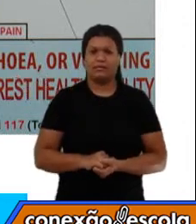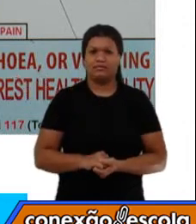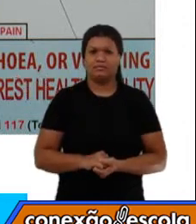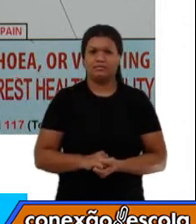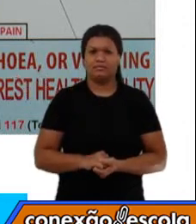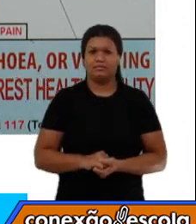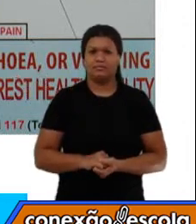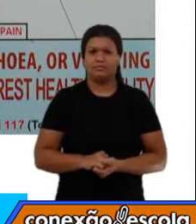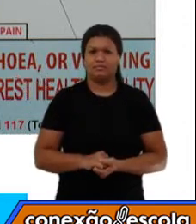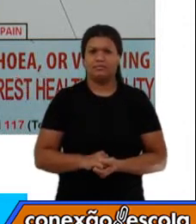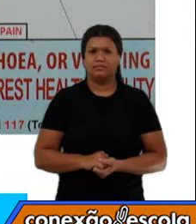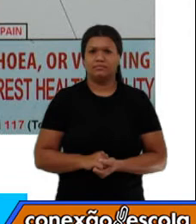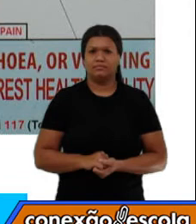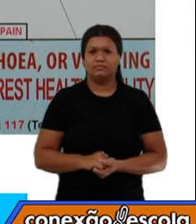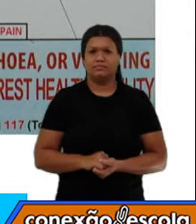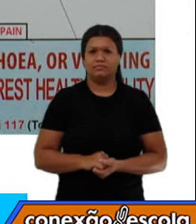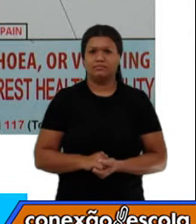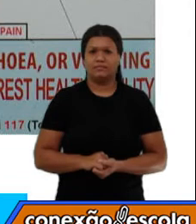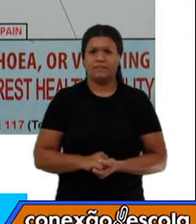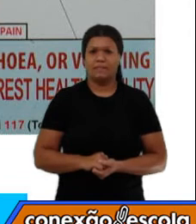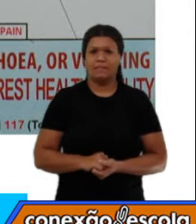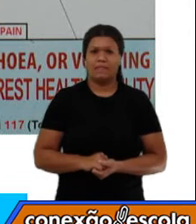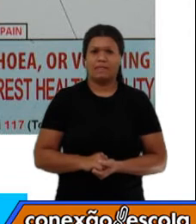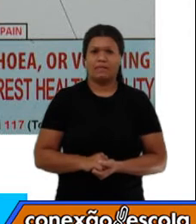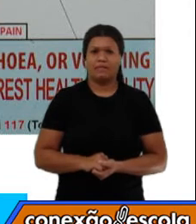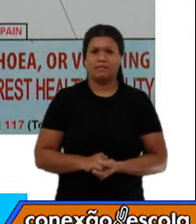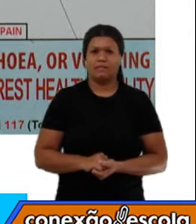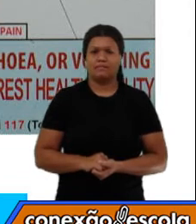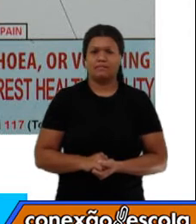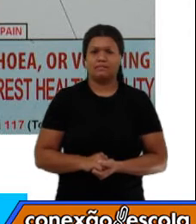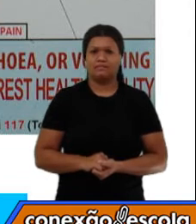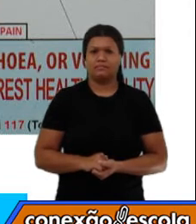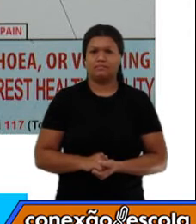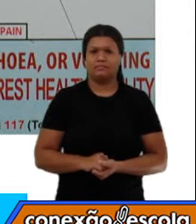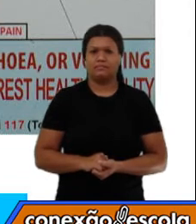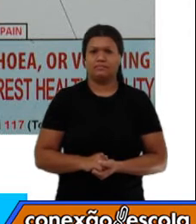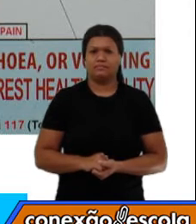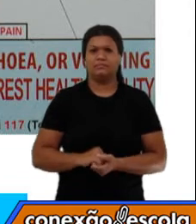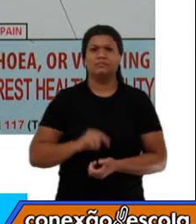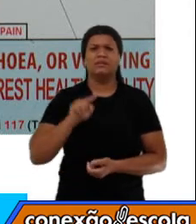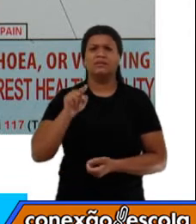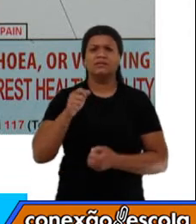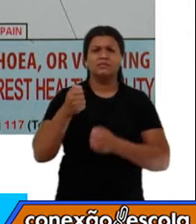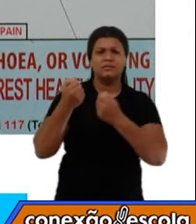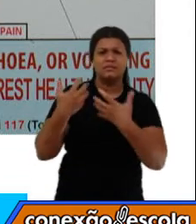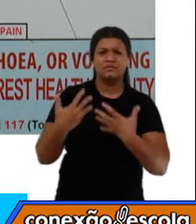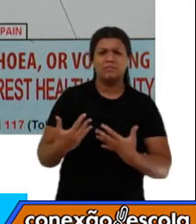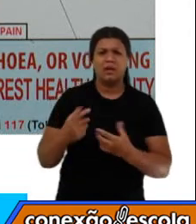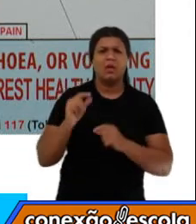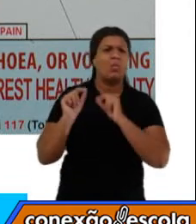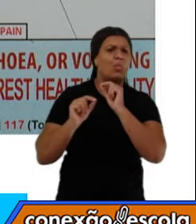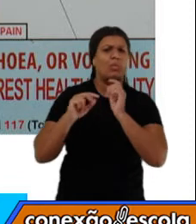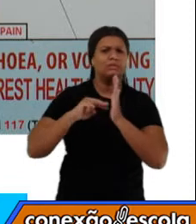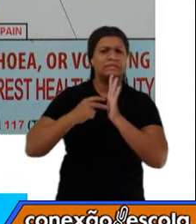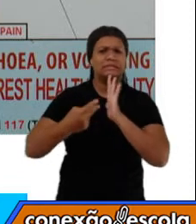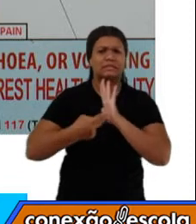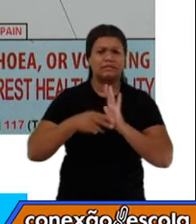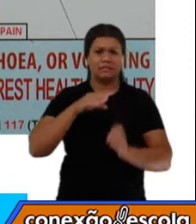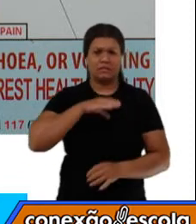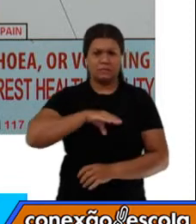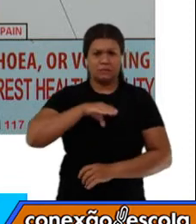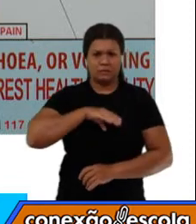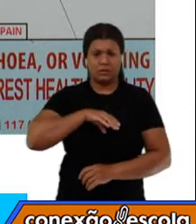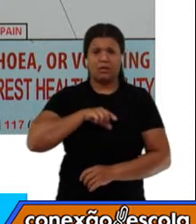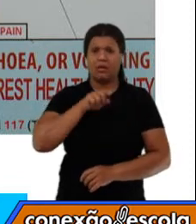go immediately to the nearest health facility. Então, gente, o que ele está querendo falar aqui para a gente? Ele